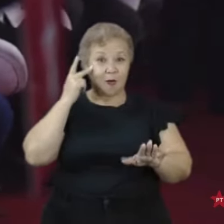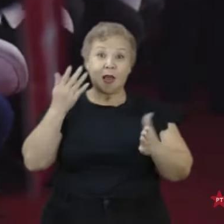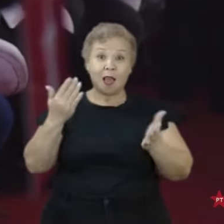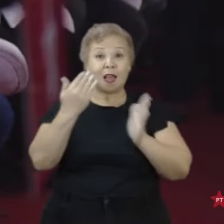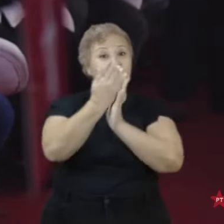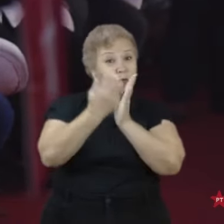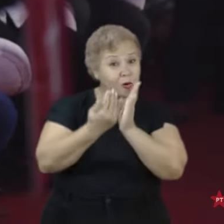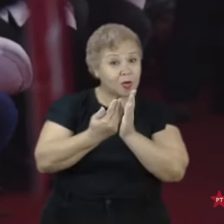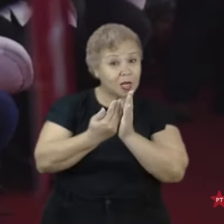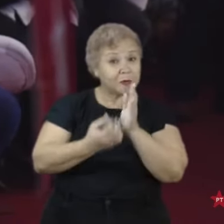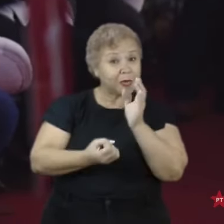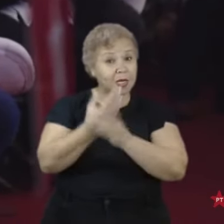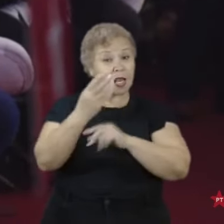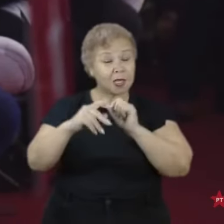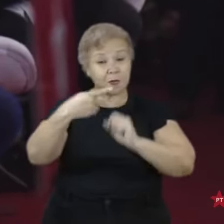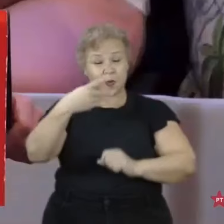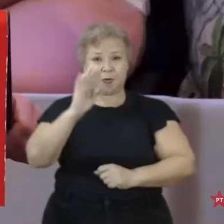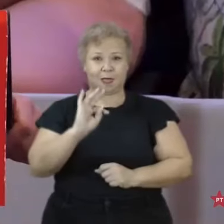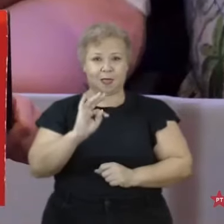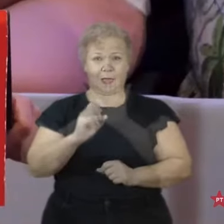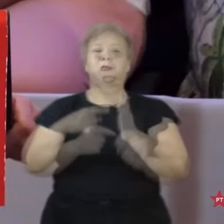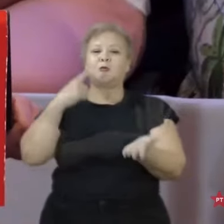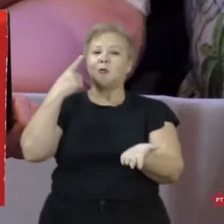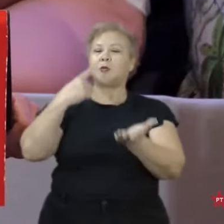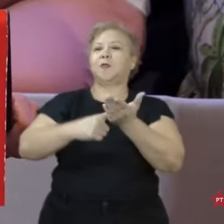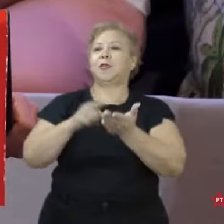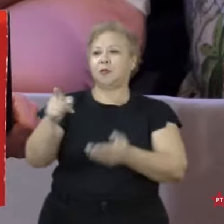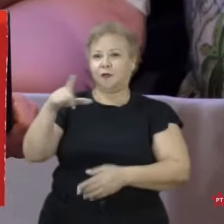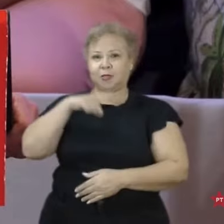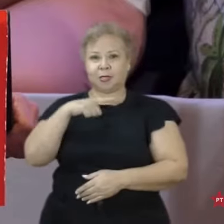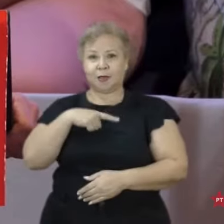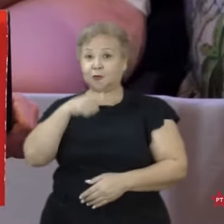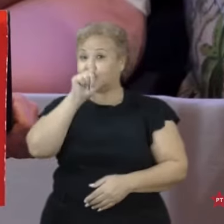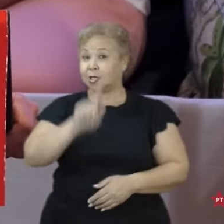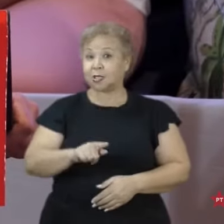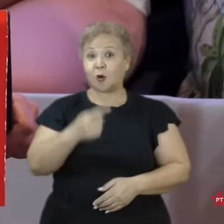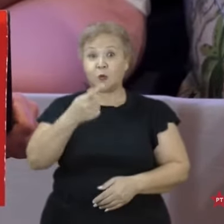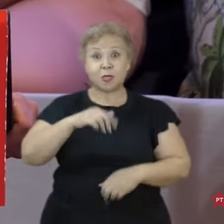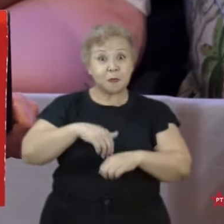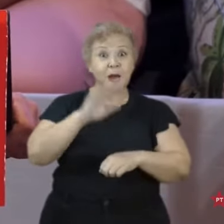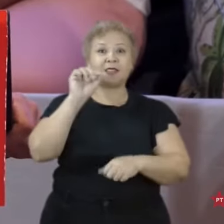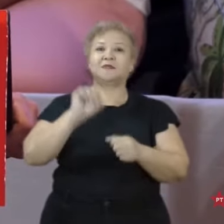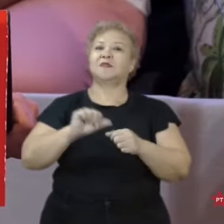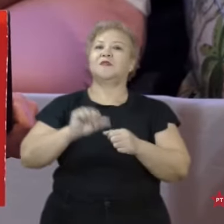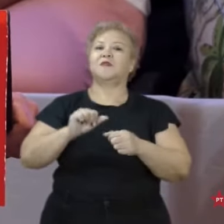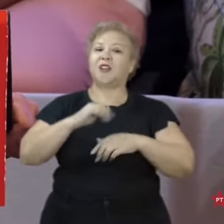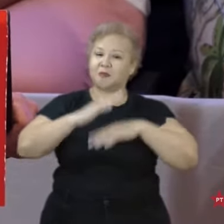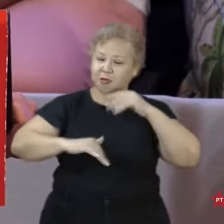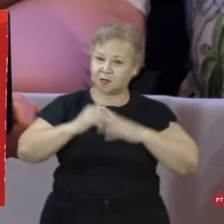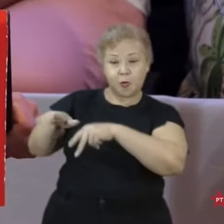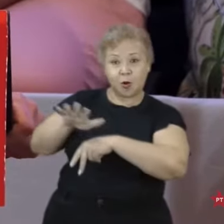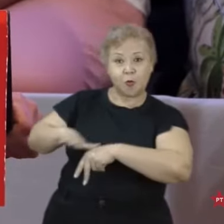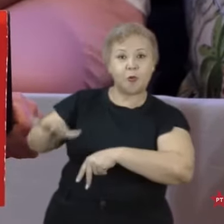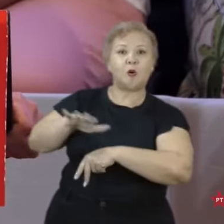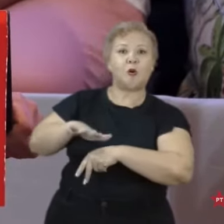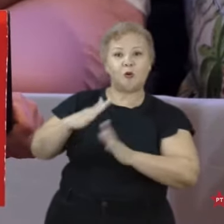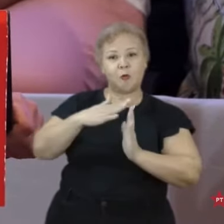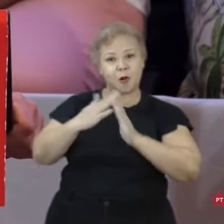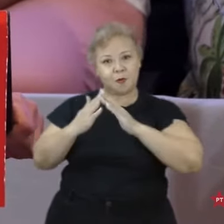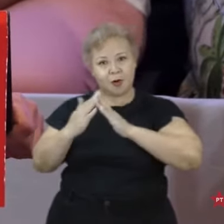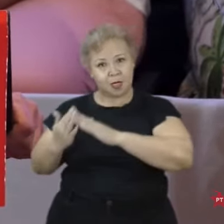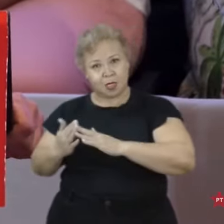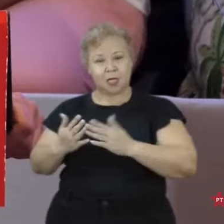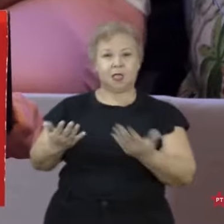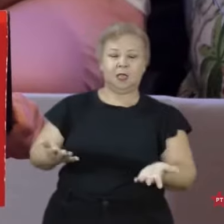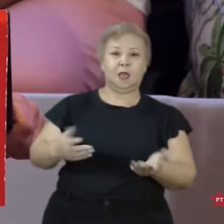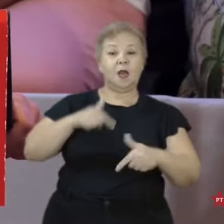evidenciam o compromisso que você teve sua gestão foi uma das que mais fez pela Periferia pelo povo pobre